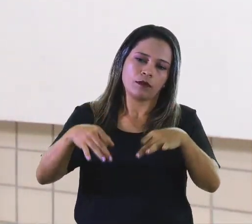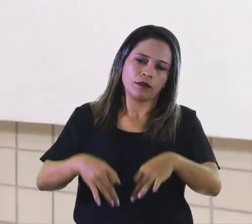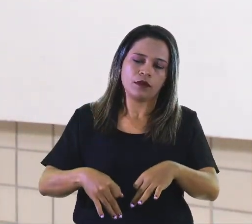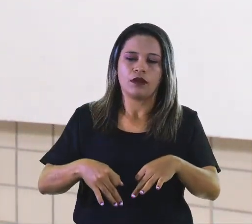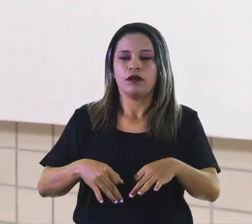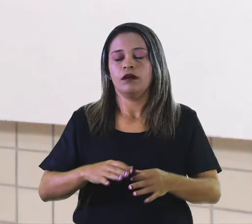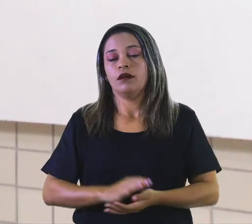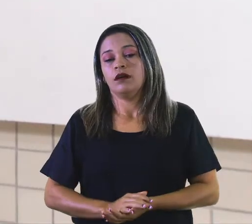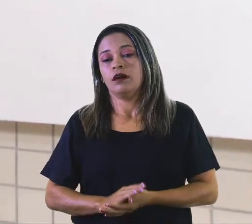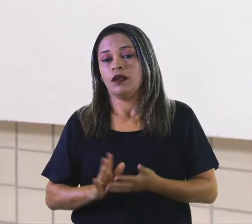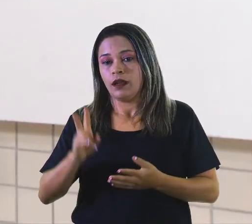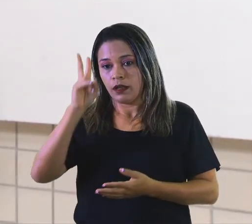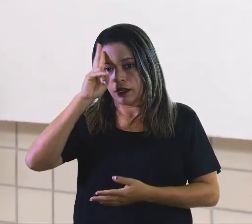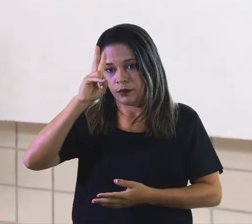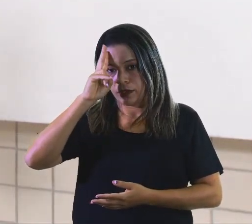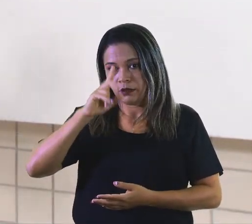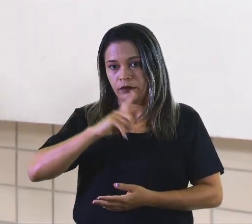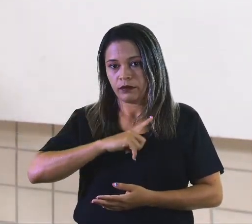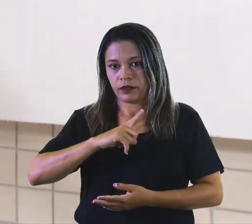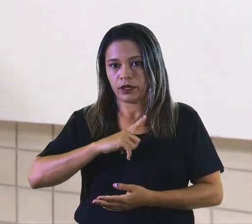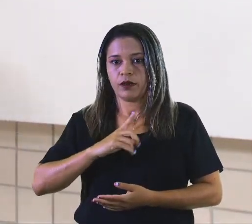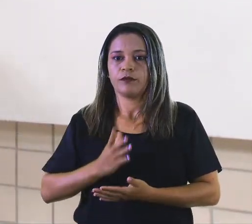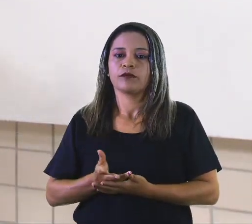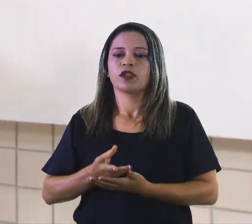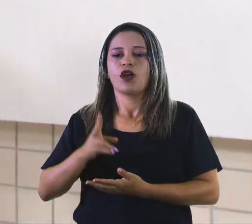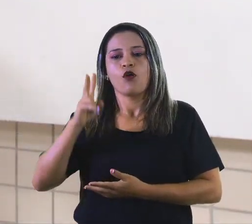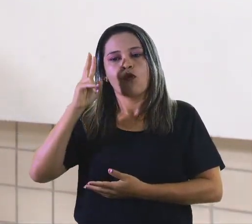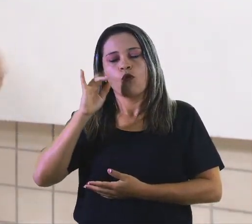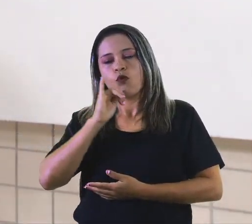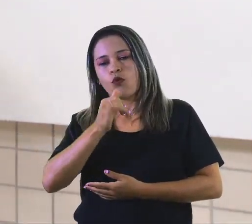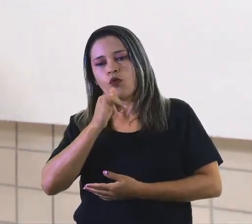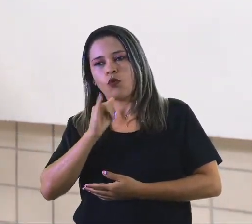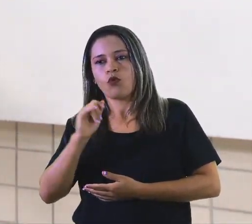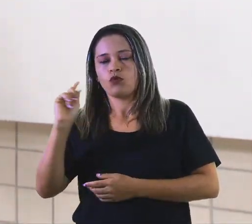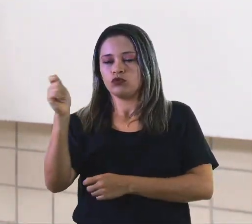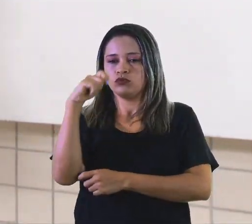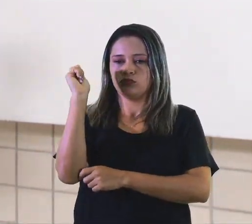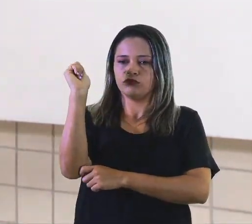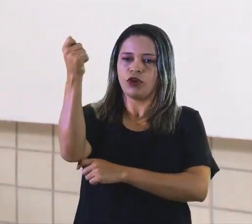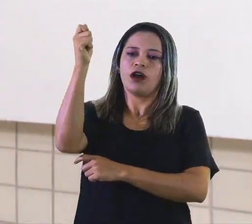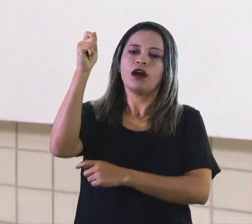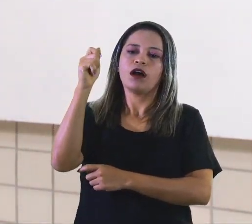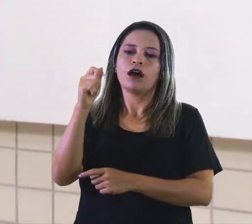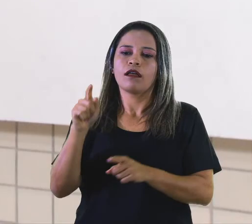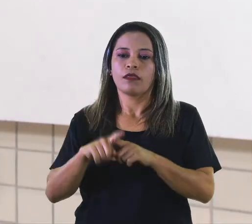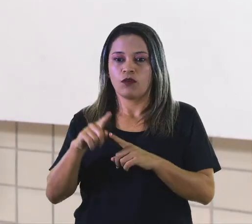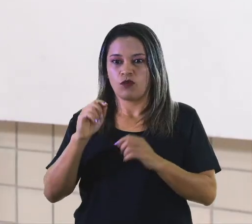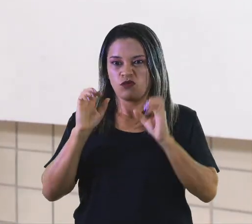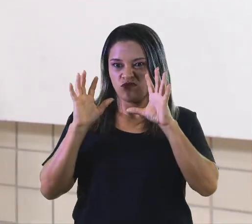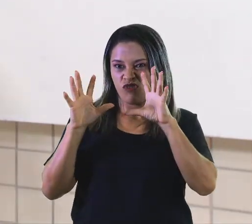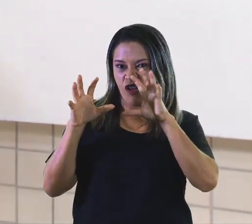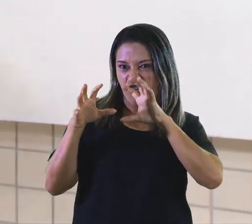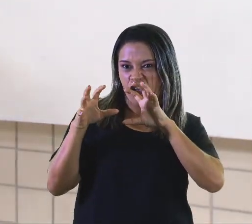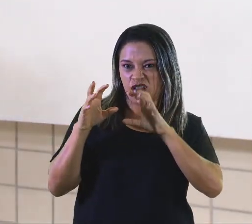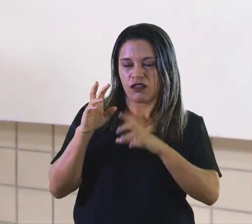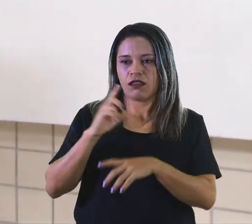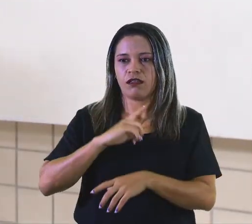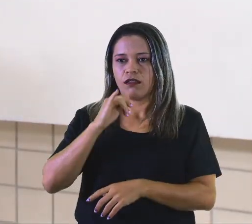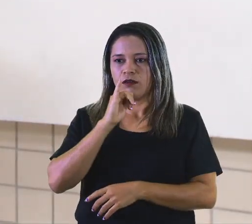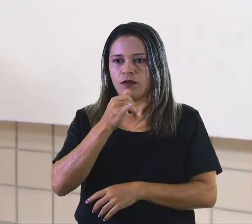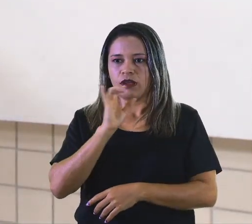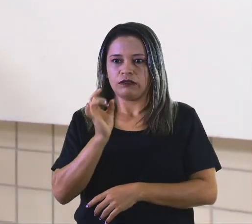eles. Lembram aí que tem lá o conto de fadas, o conto fantástico, o conto de terror, né?